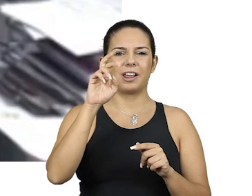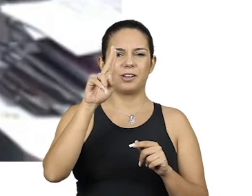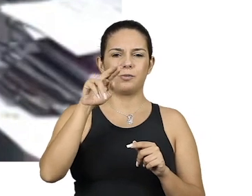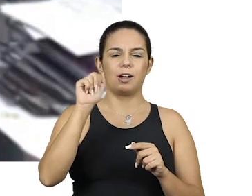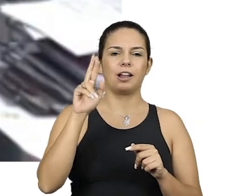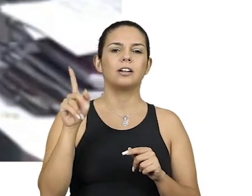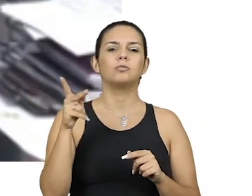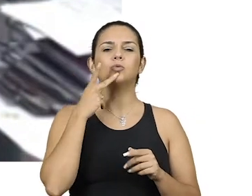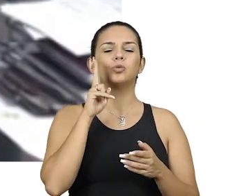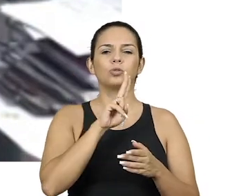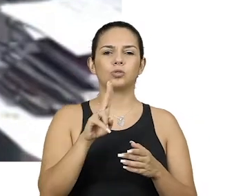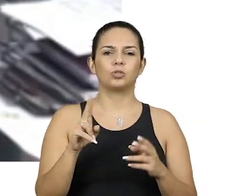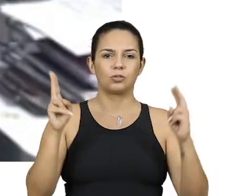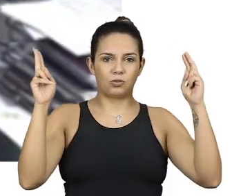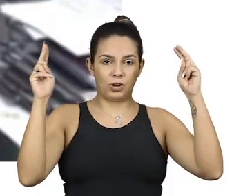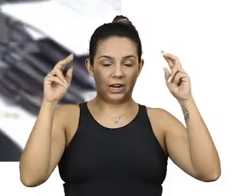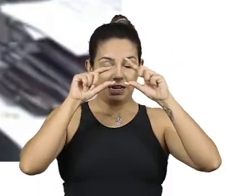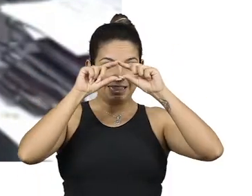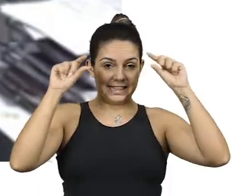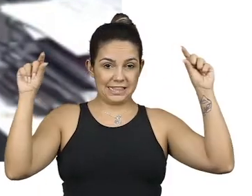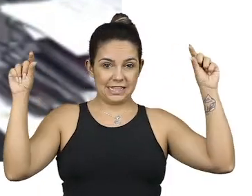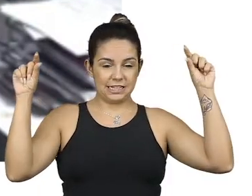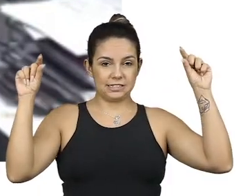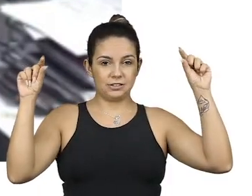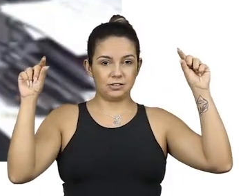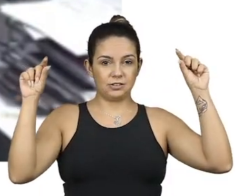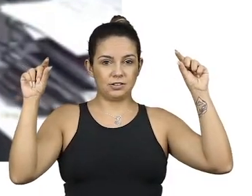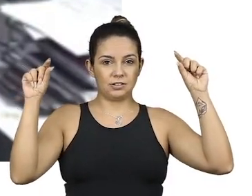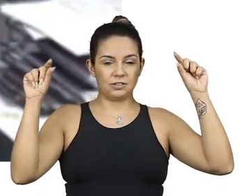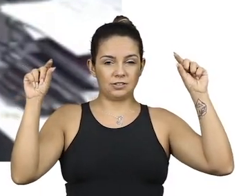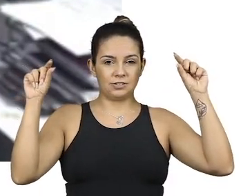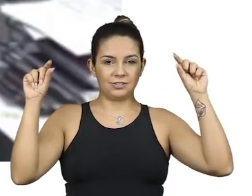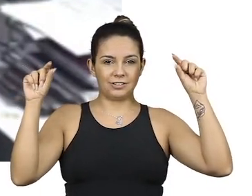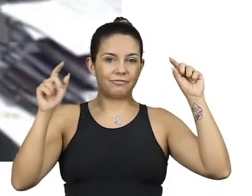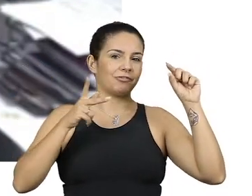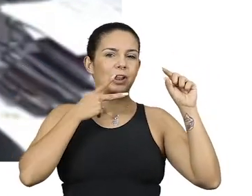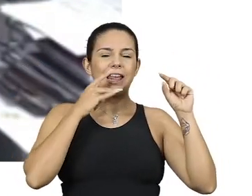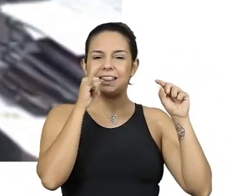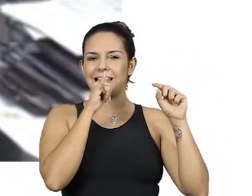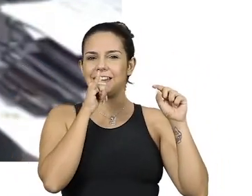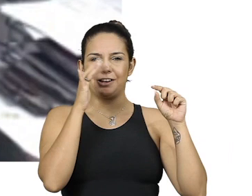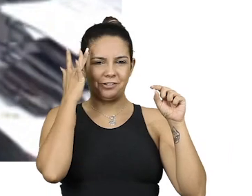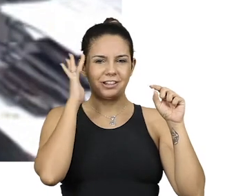O título do livro era Une leçon de morale.